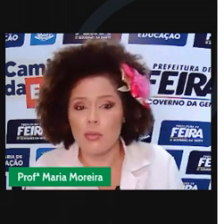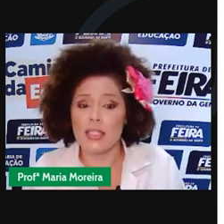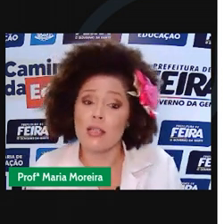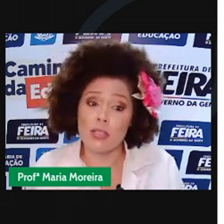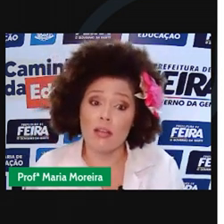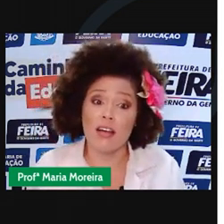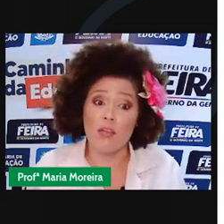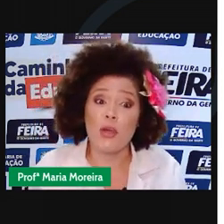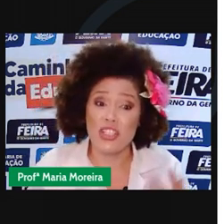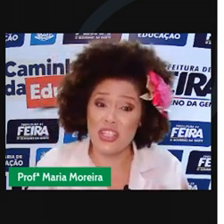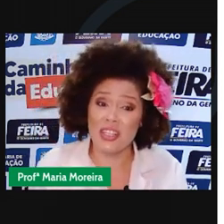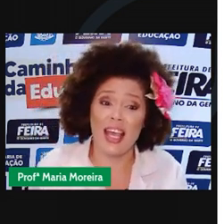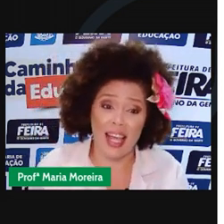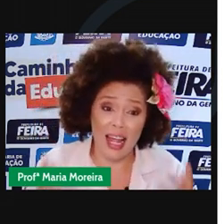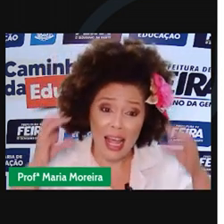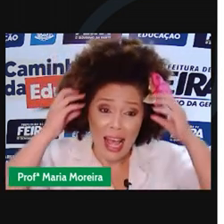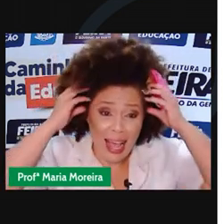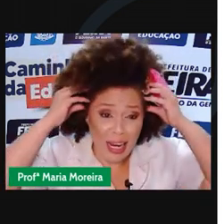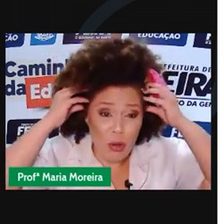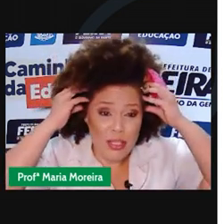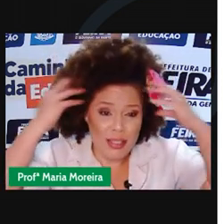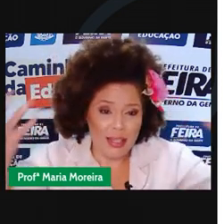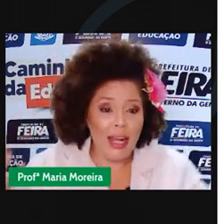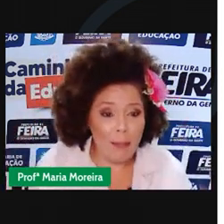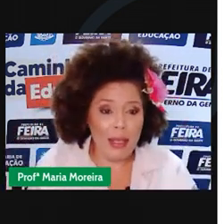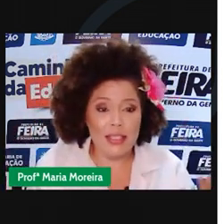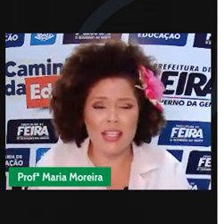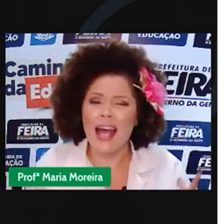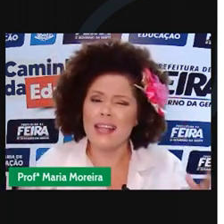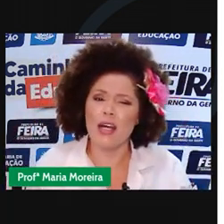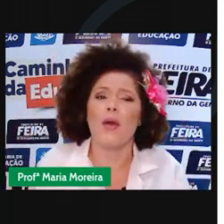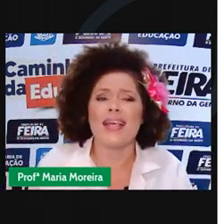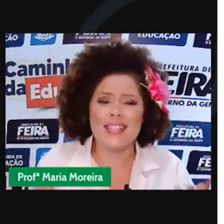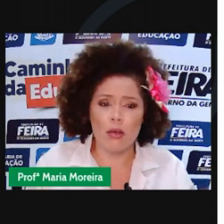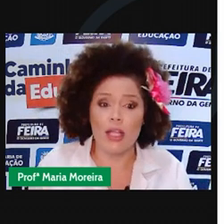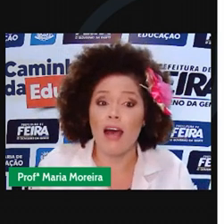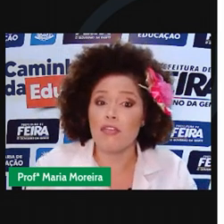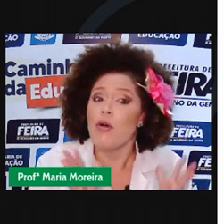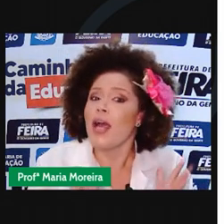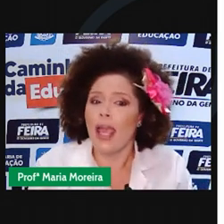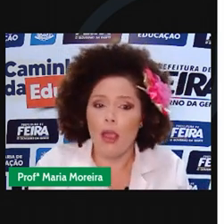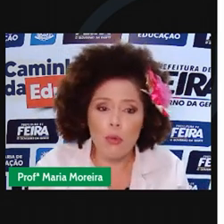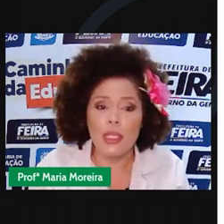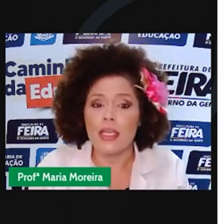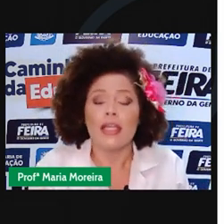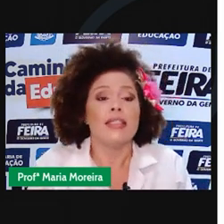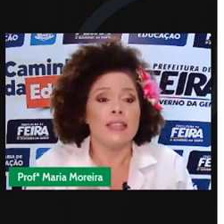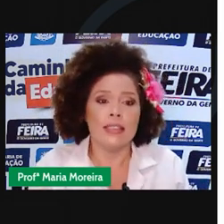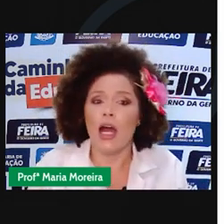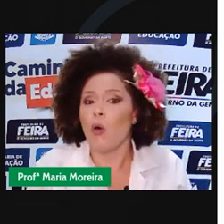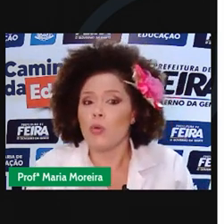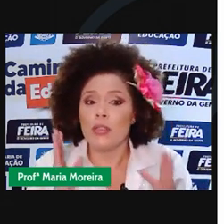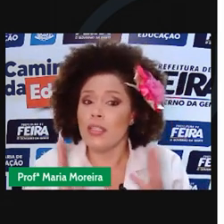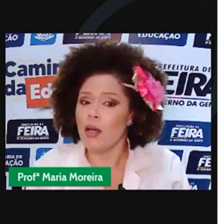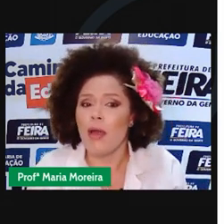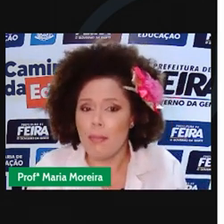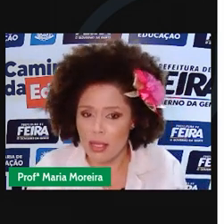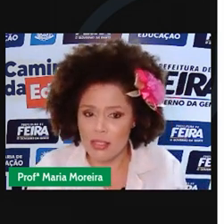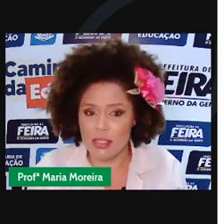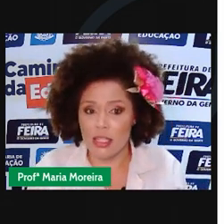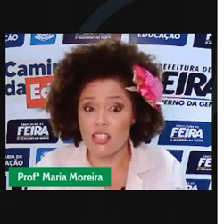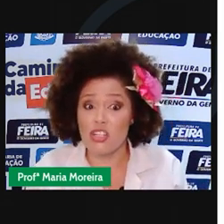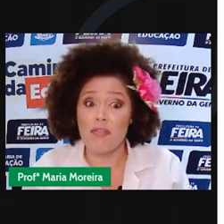Mesmo ele sendo saudável porque a gente tem aquela aquela coisinha na cabeça de ar não é saudável é ruim não